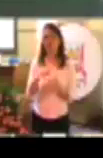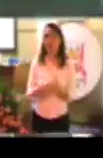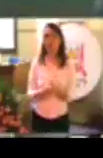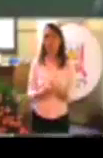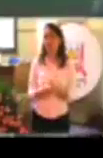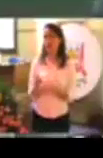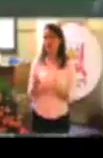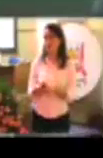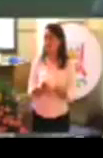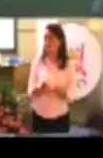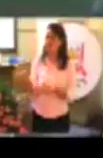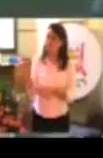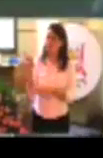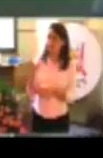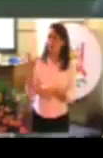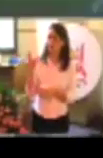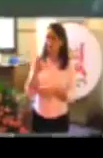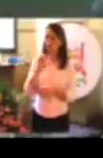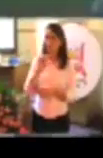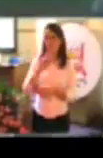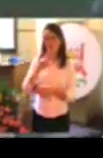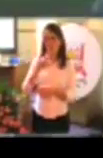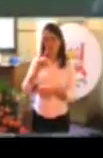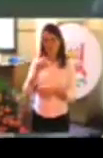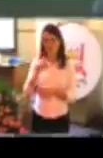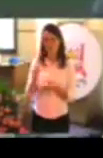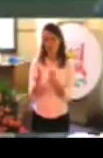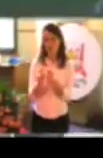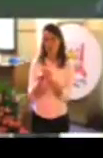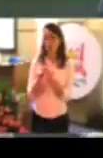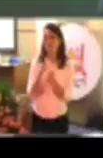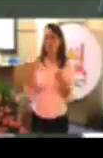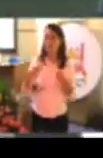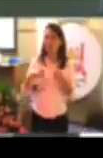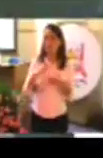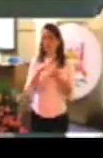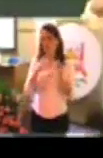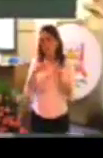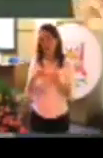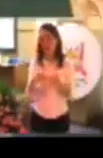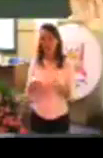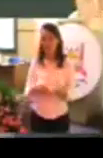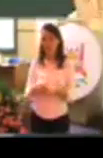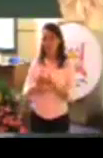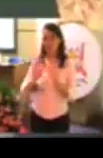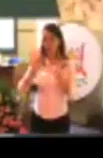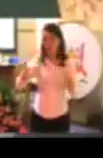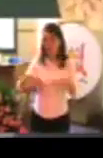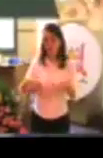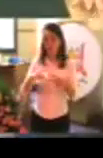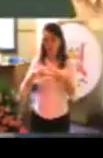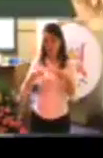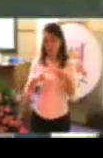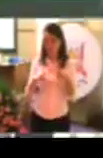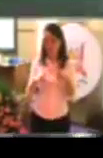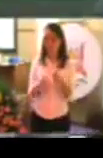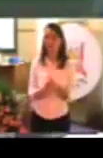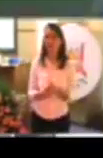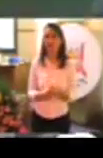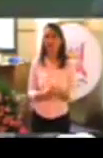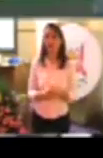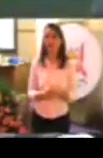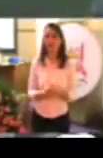seu lado quando precisar aqui na Câmara Municipal de Criciúma. Eu vou encerrar dizendo duas coisas.